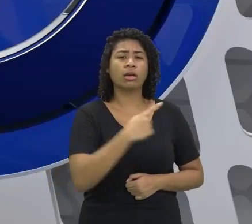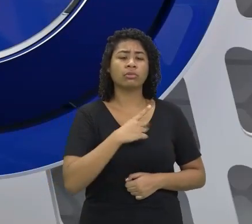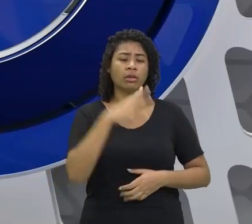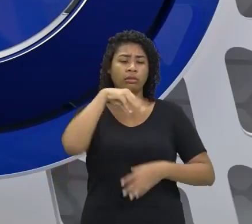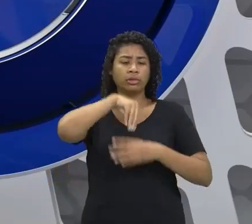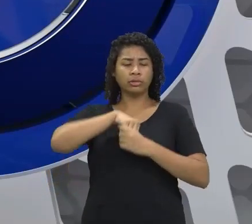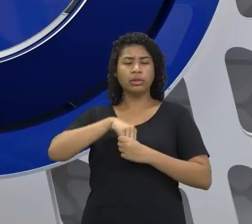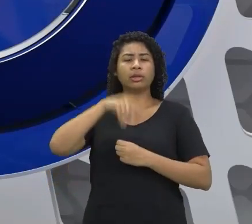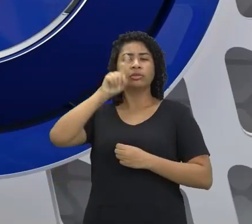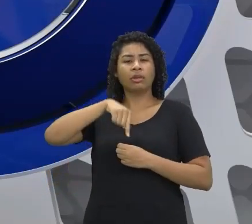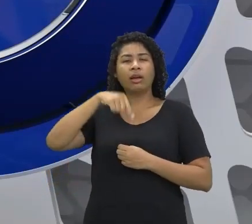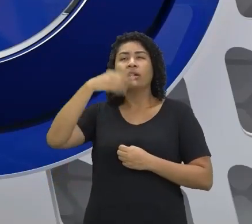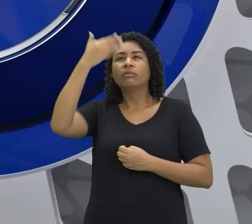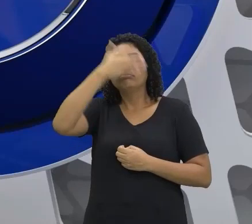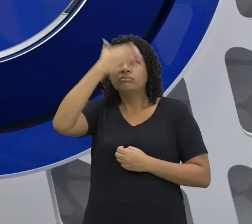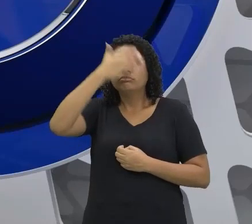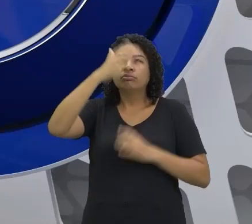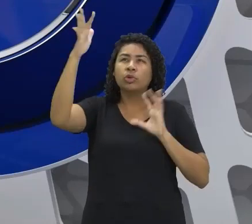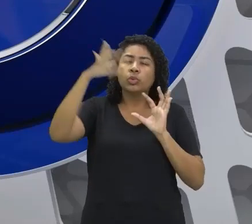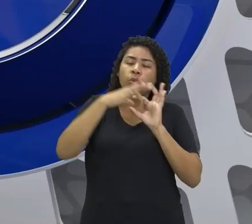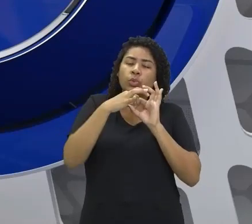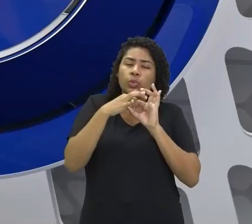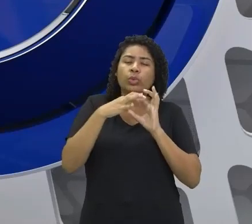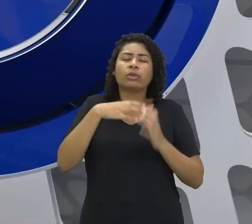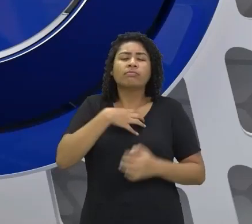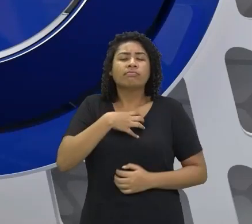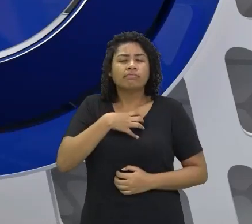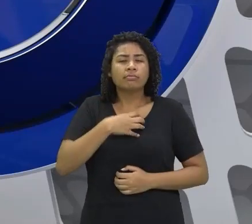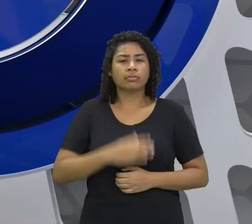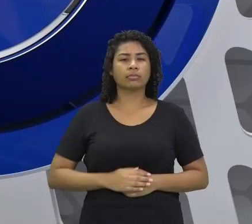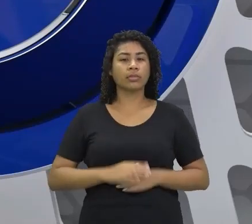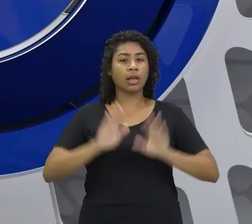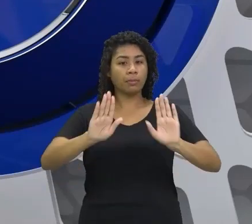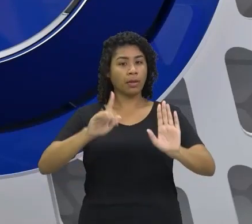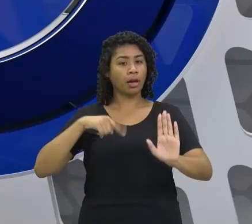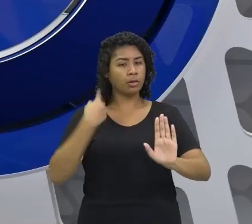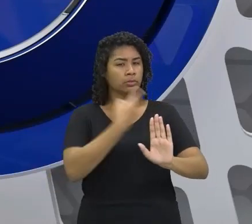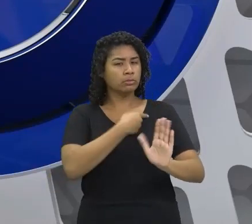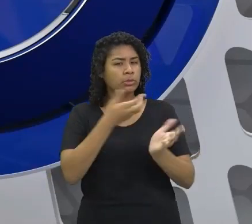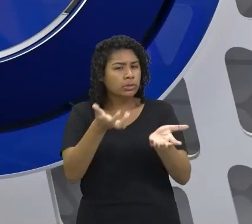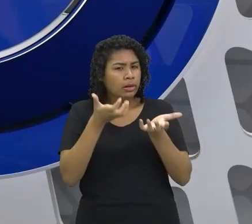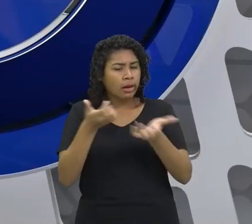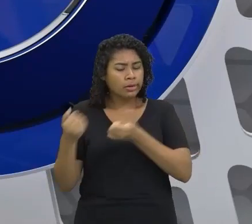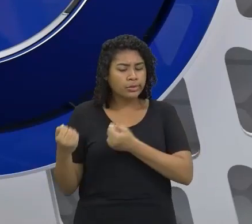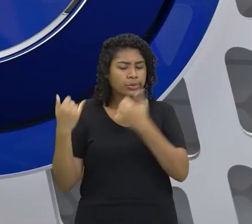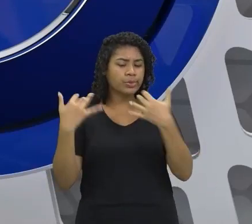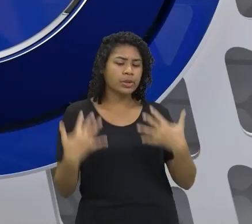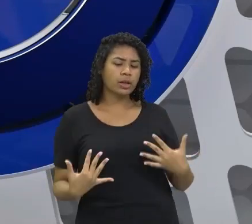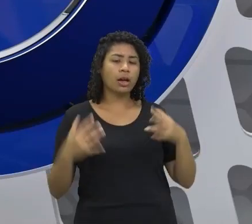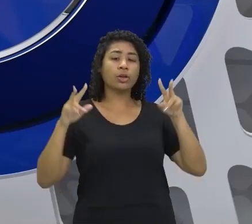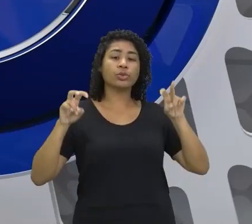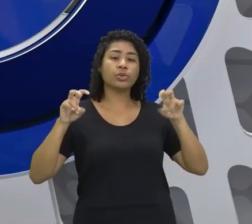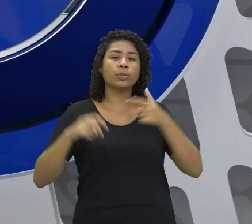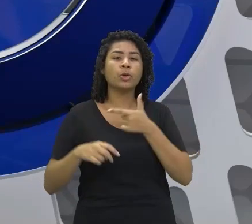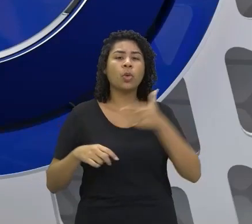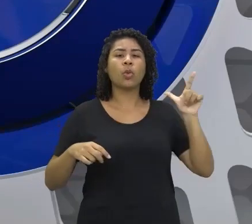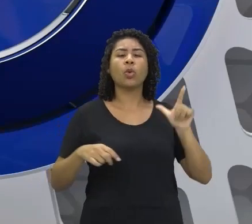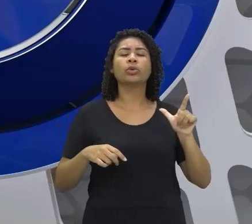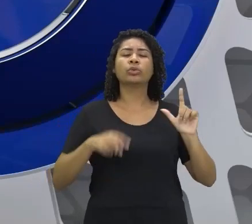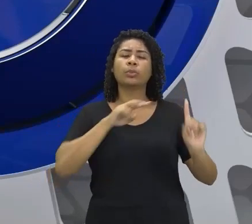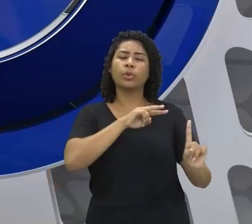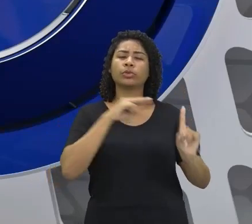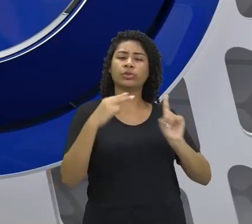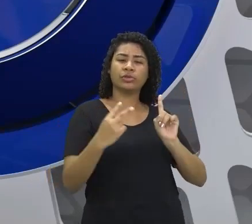espiritualidade, mas nós queremos também retomar a outra ideia, que é a ideia de